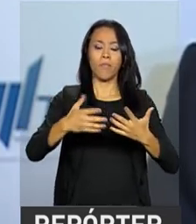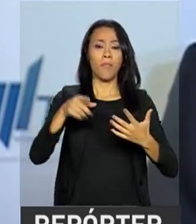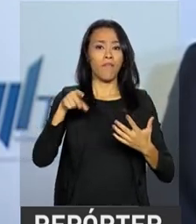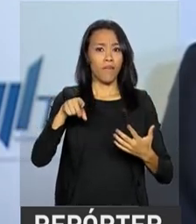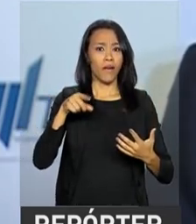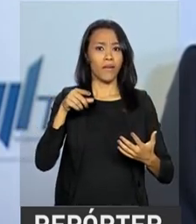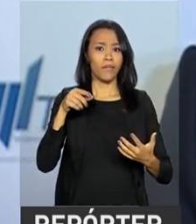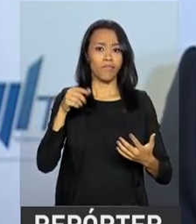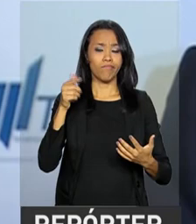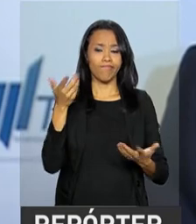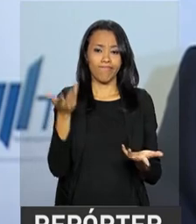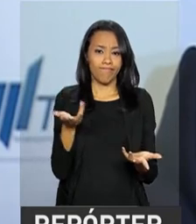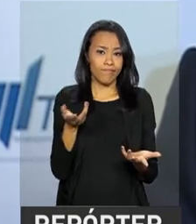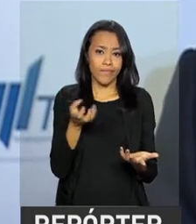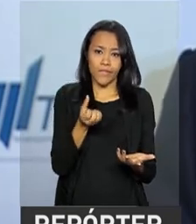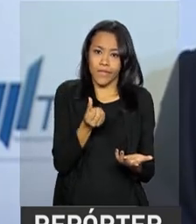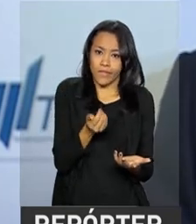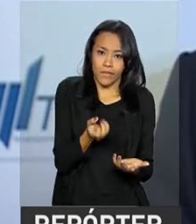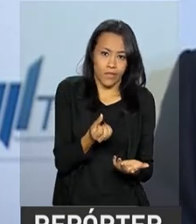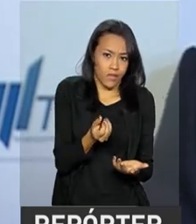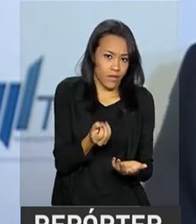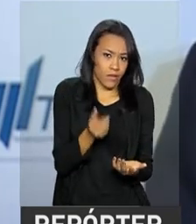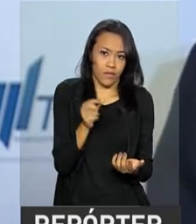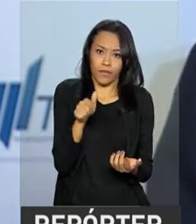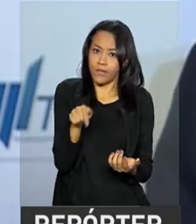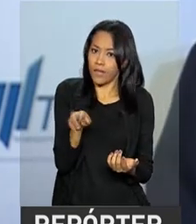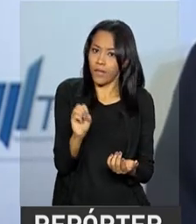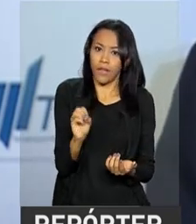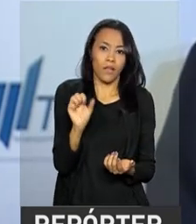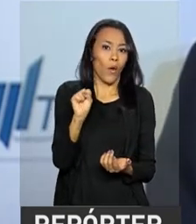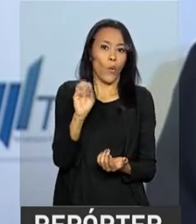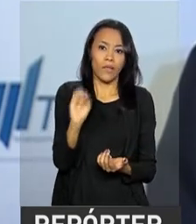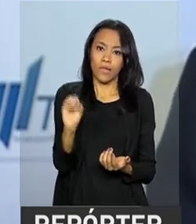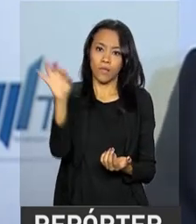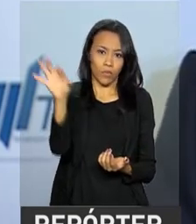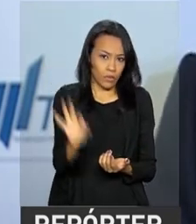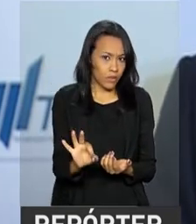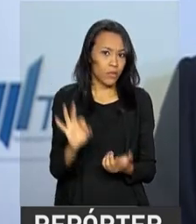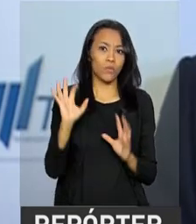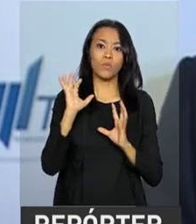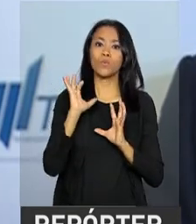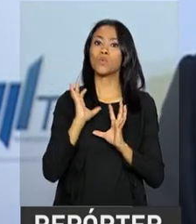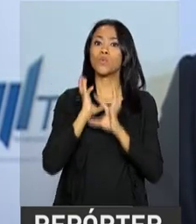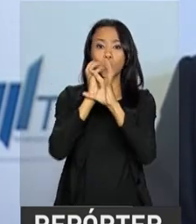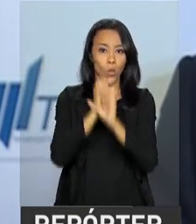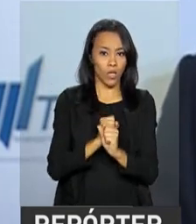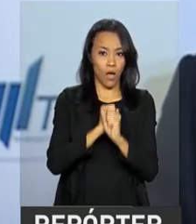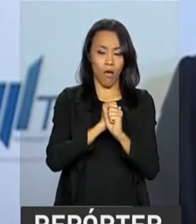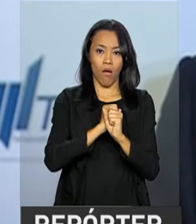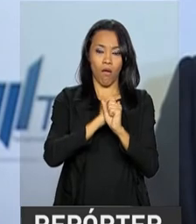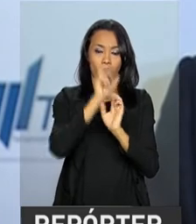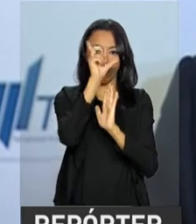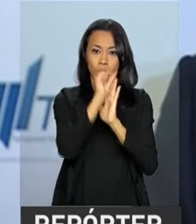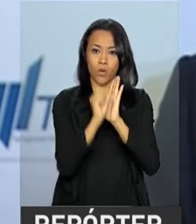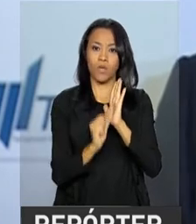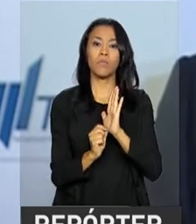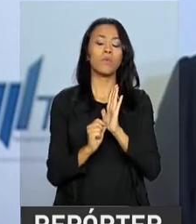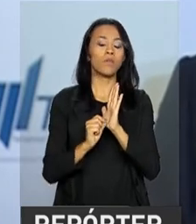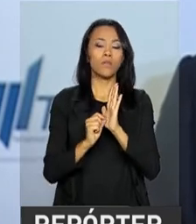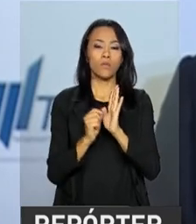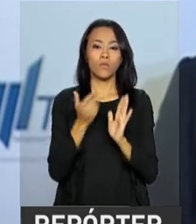que será certa 70 80 por cento do total do orçamento e viabilizando